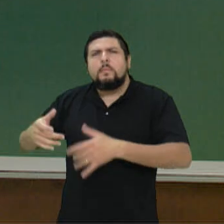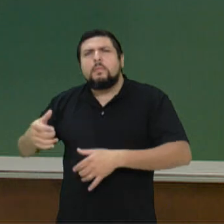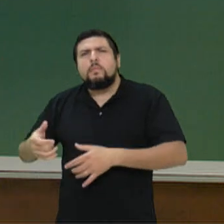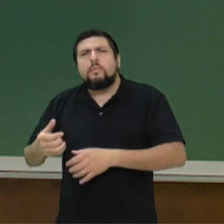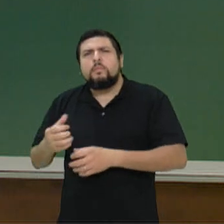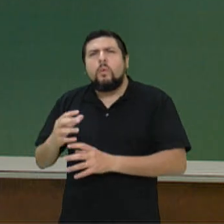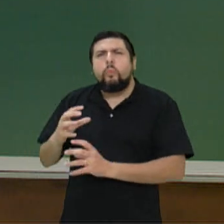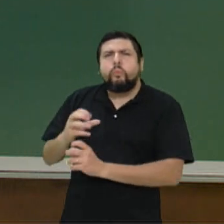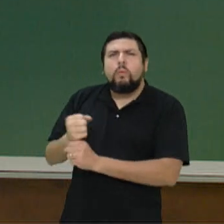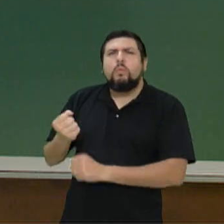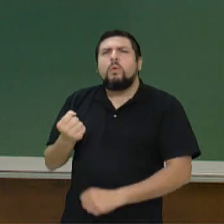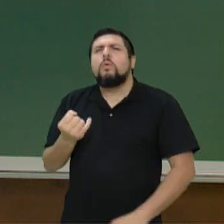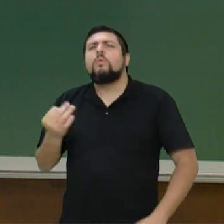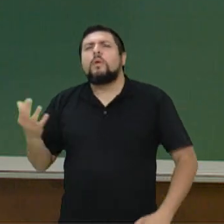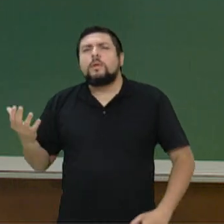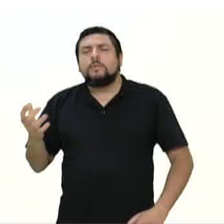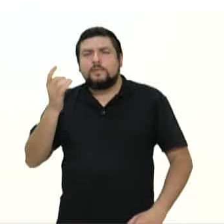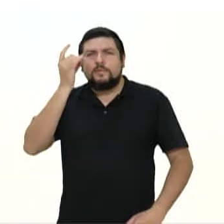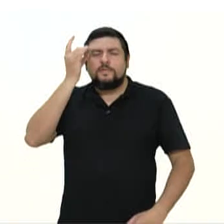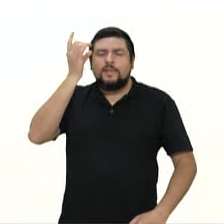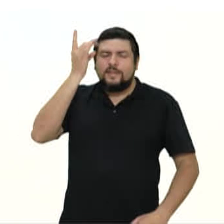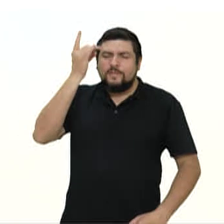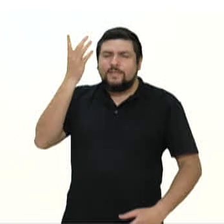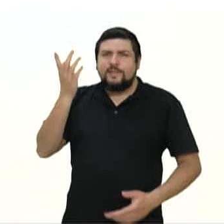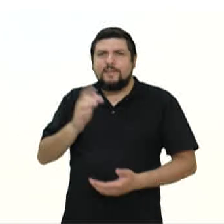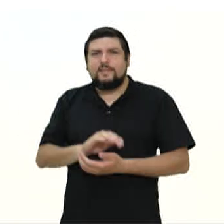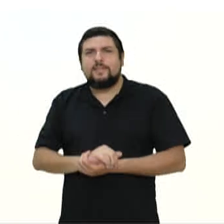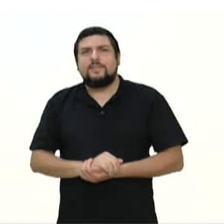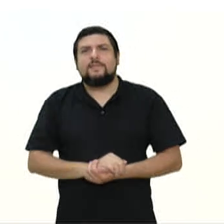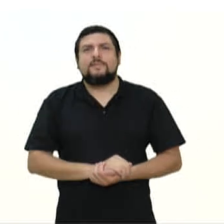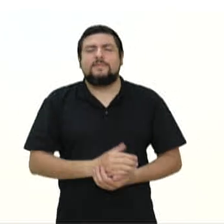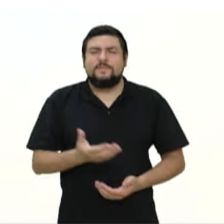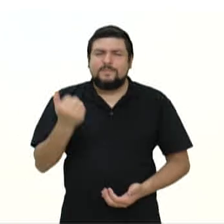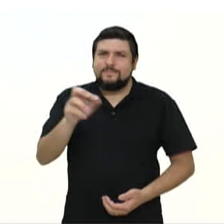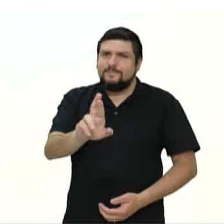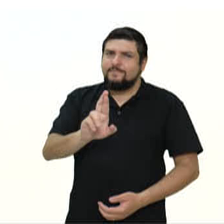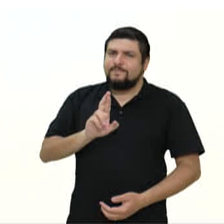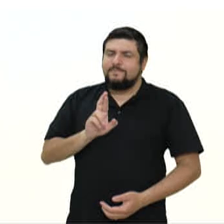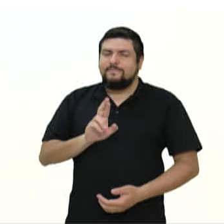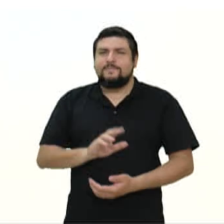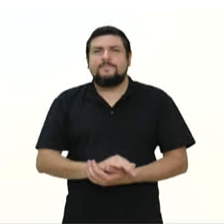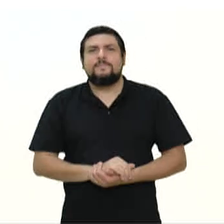acumulados? Facílimo, né, pessoal? Acabamos de falar sobre isso. Vamos lá?